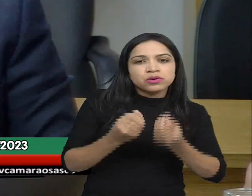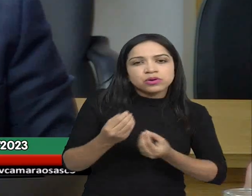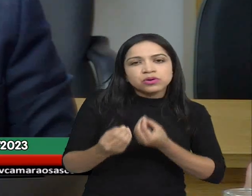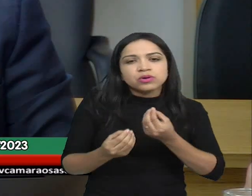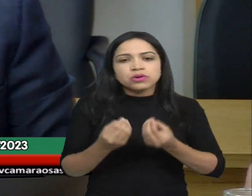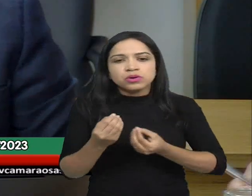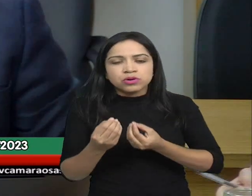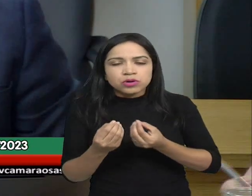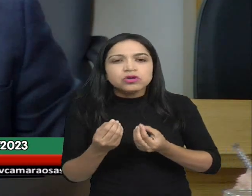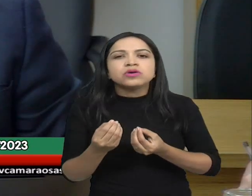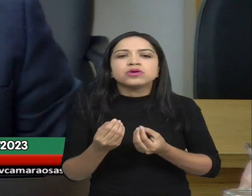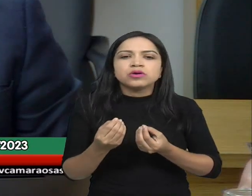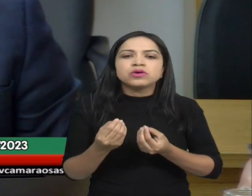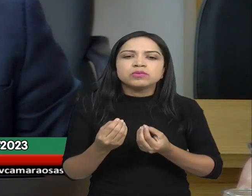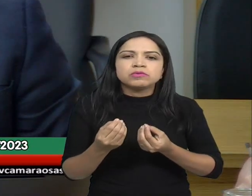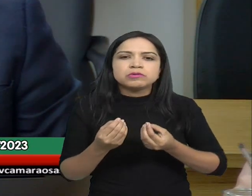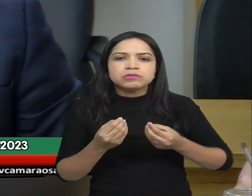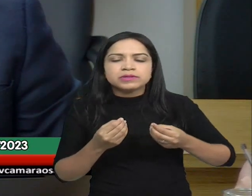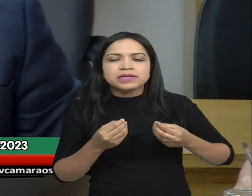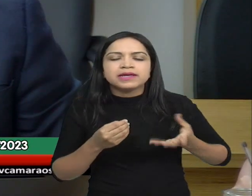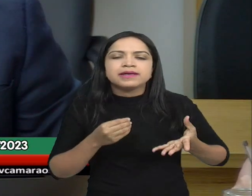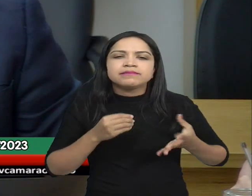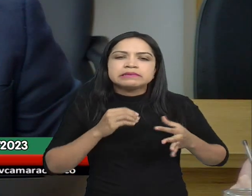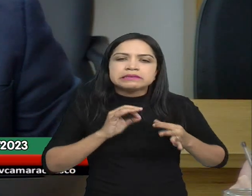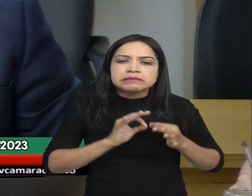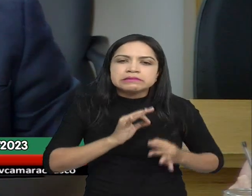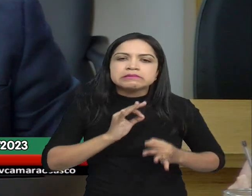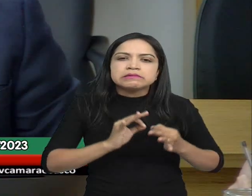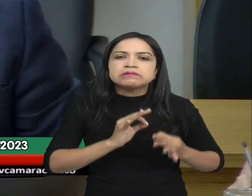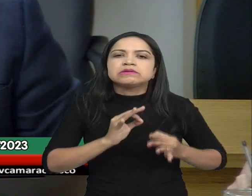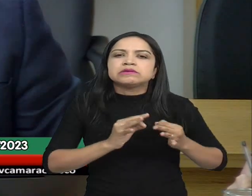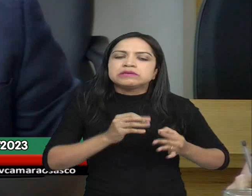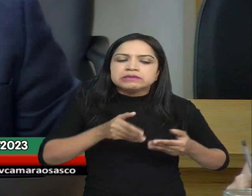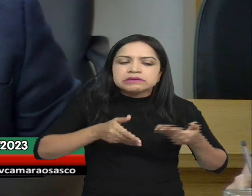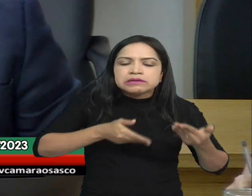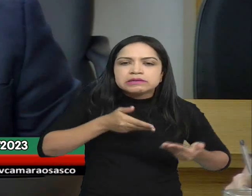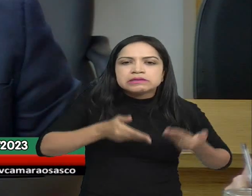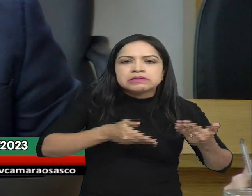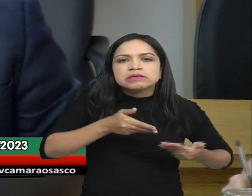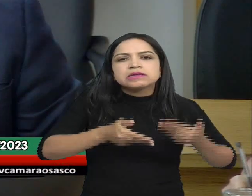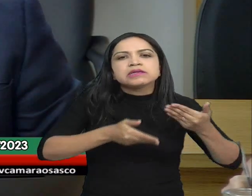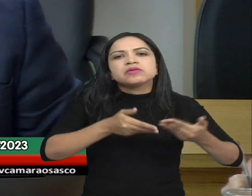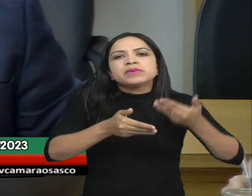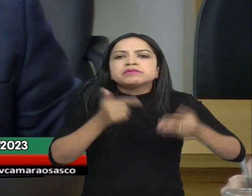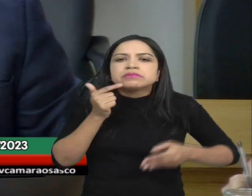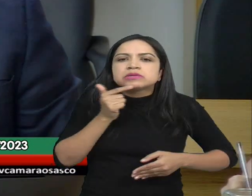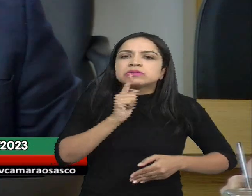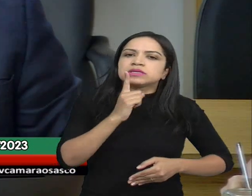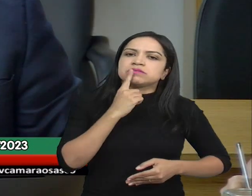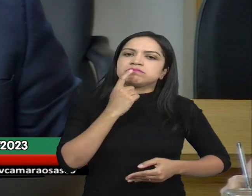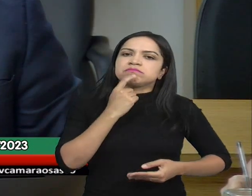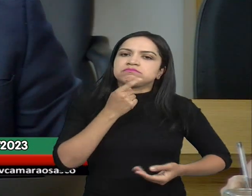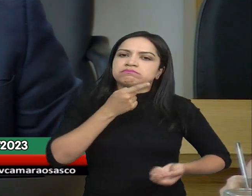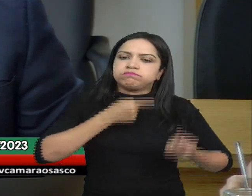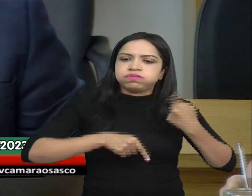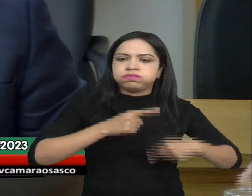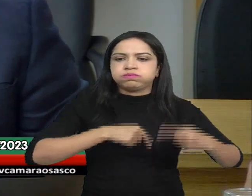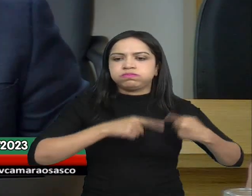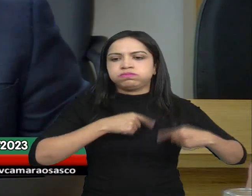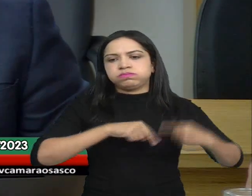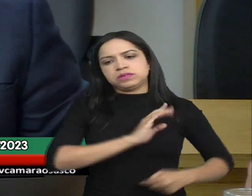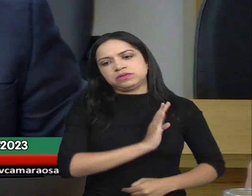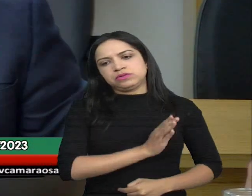arcabouço, dessa coroa vascular que irriga todo o nosso coração. Quais